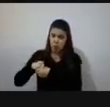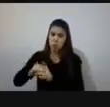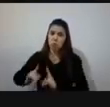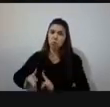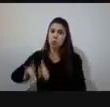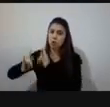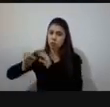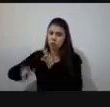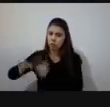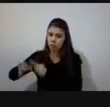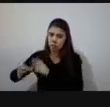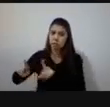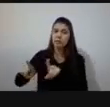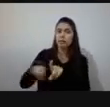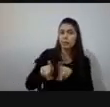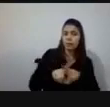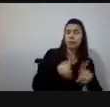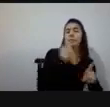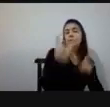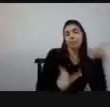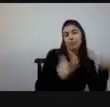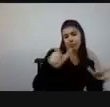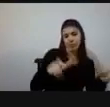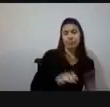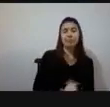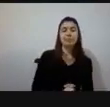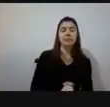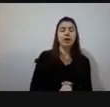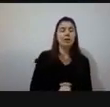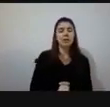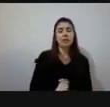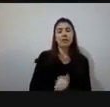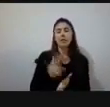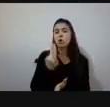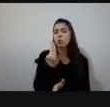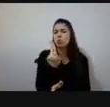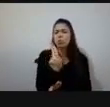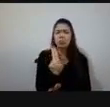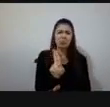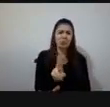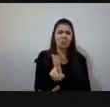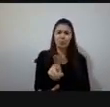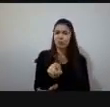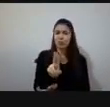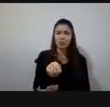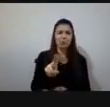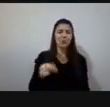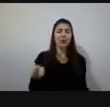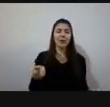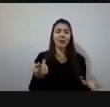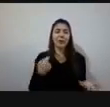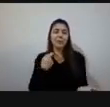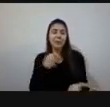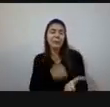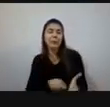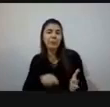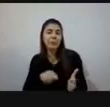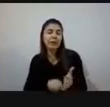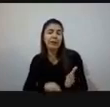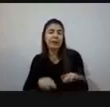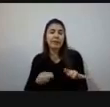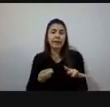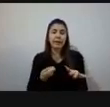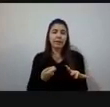fazem, é nunca querer atribuir um efeito, uma impressão